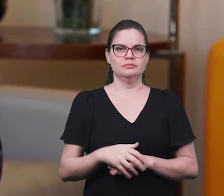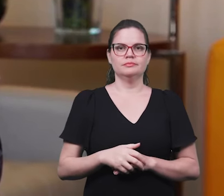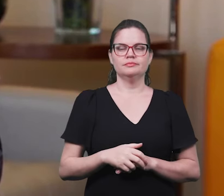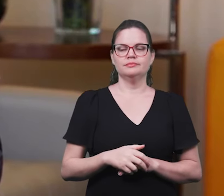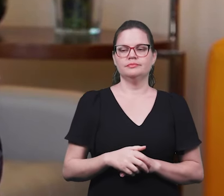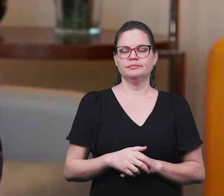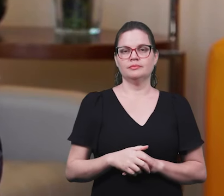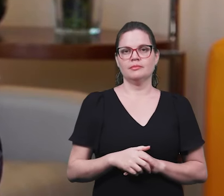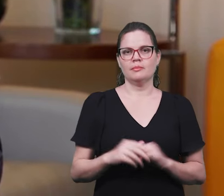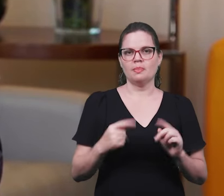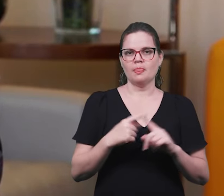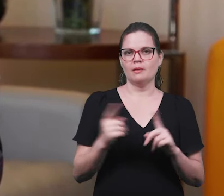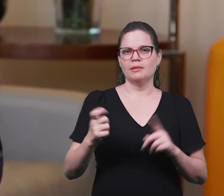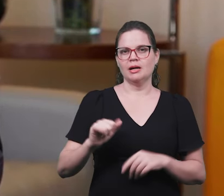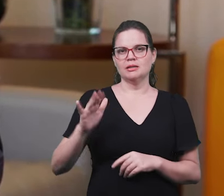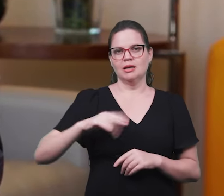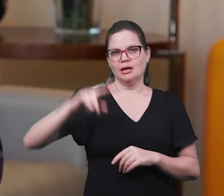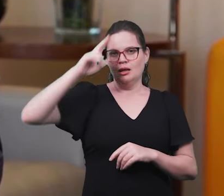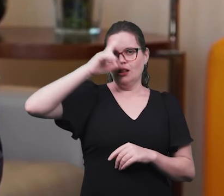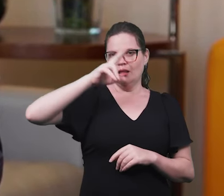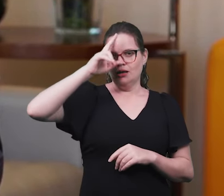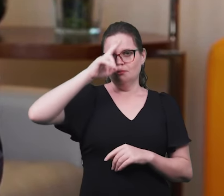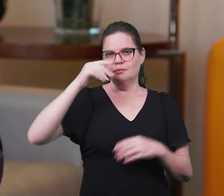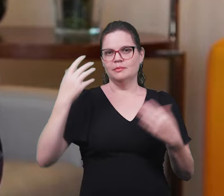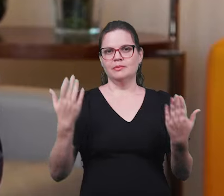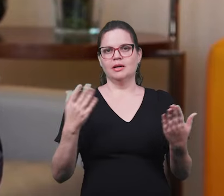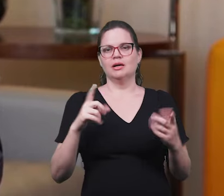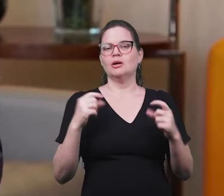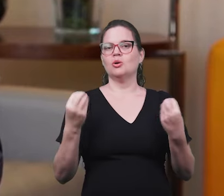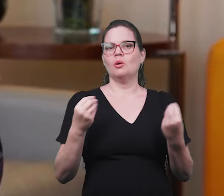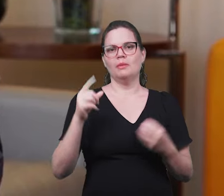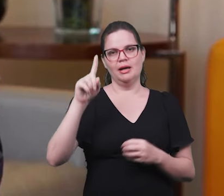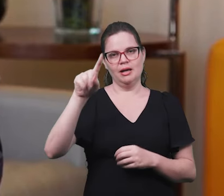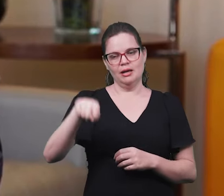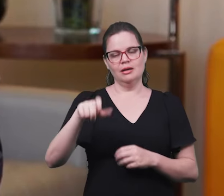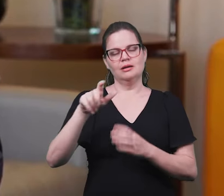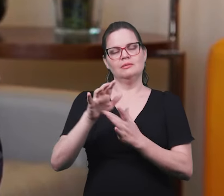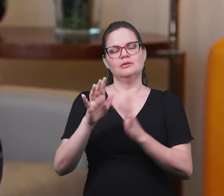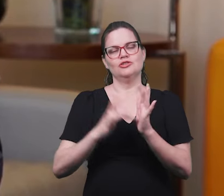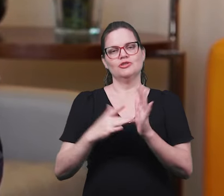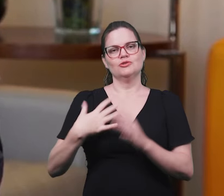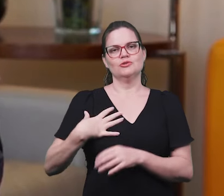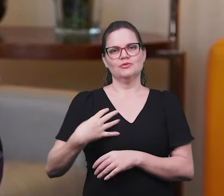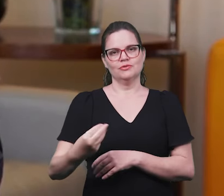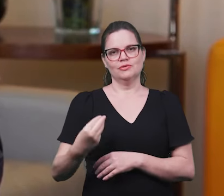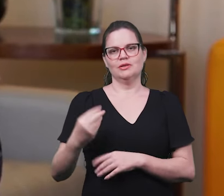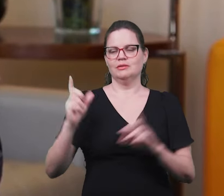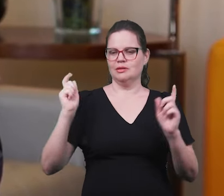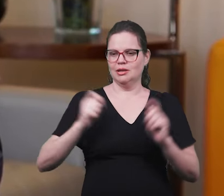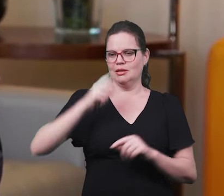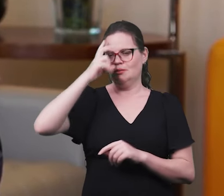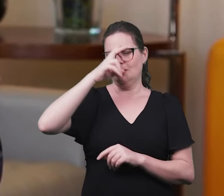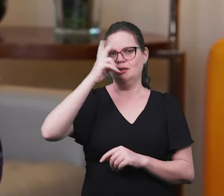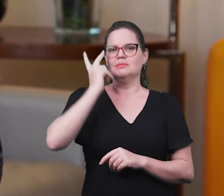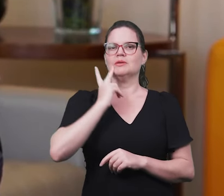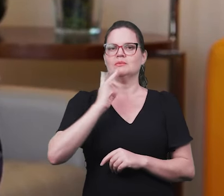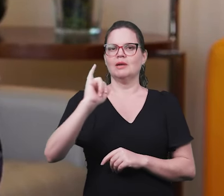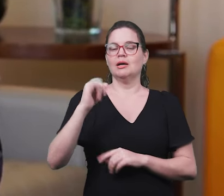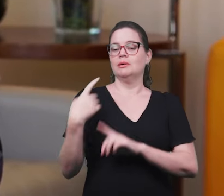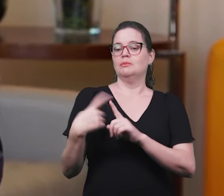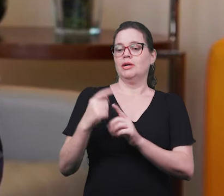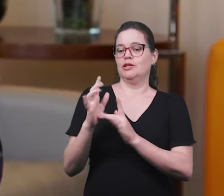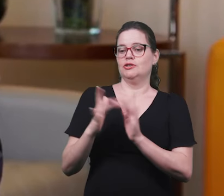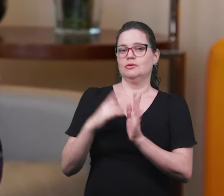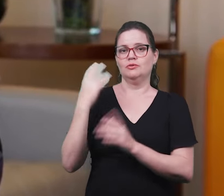Mas quem pode lembrar isso? Somente o Filho, né? O Senhor Jesus. Então, quando ele disse, Jesus disse assim: eu e